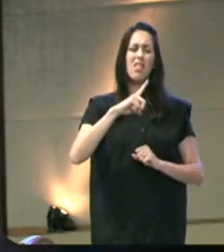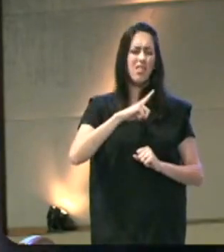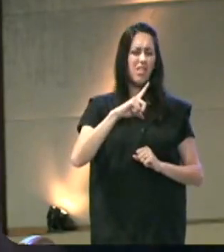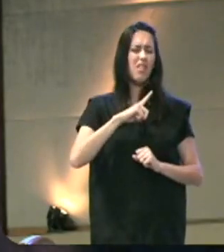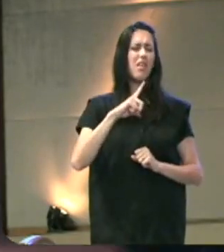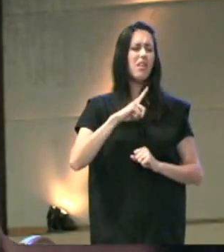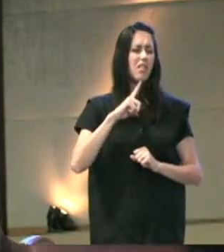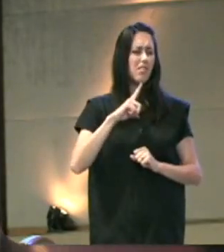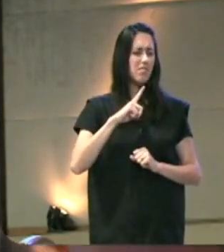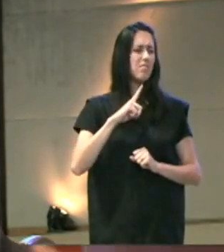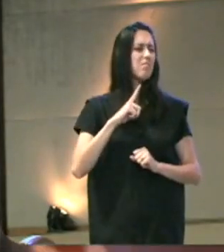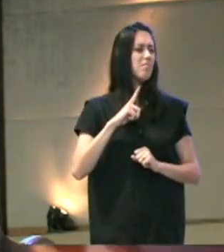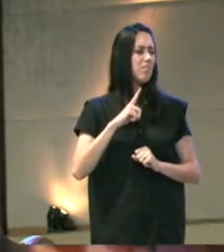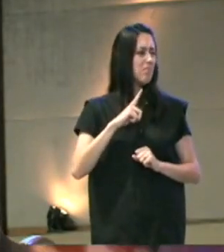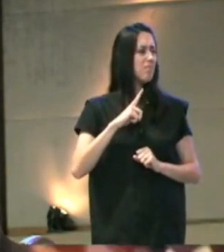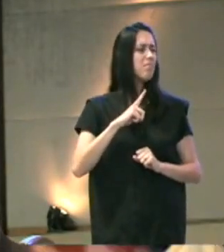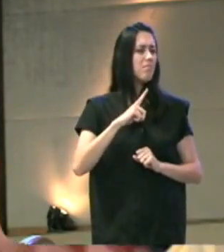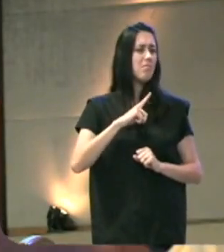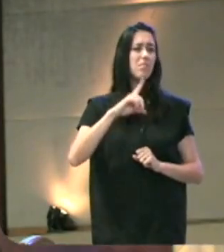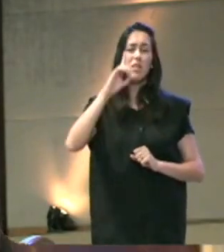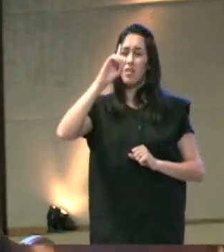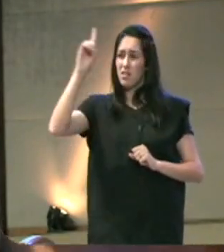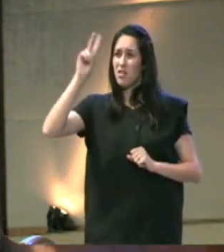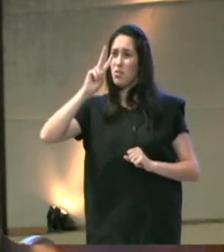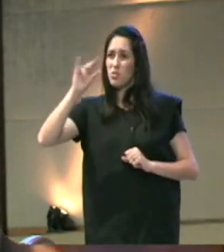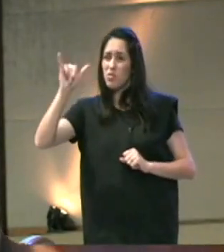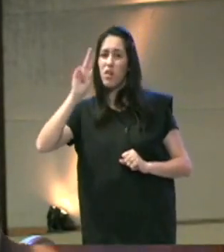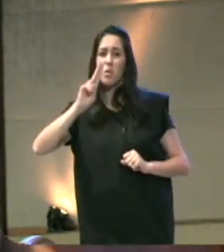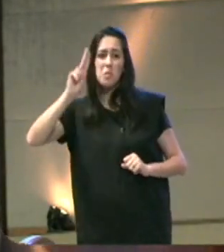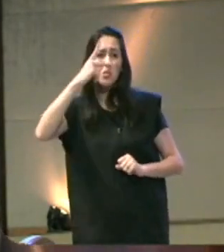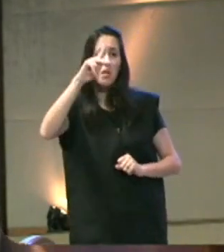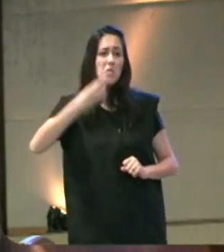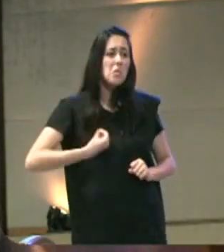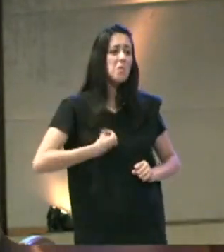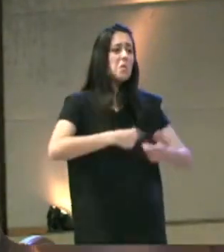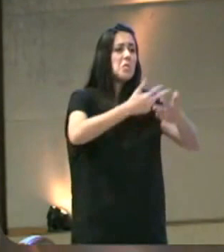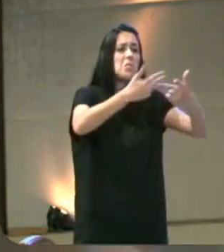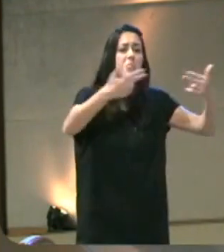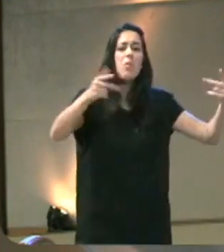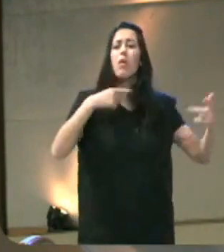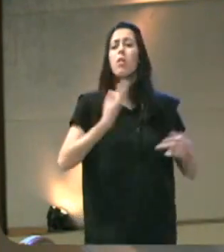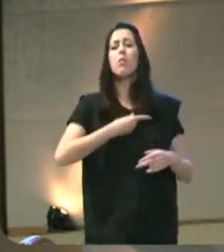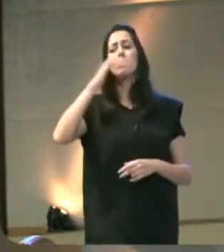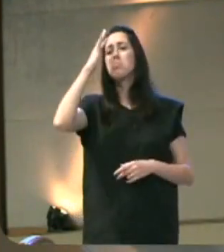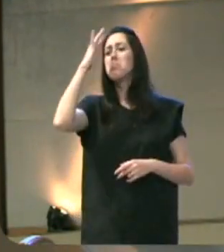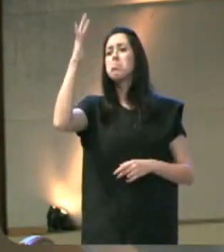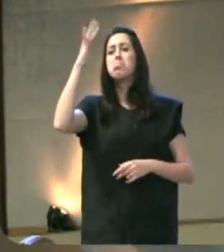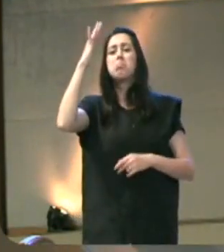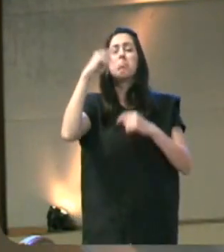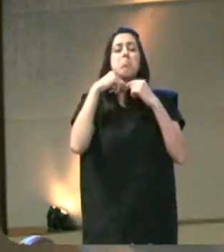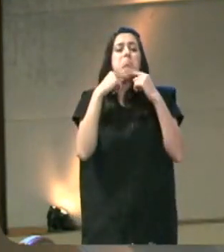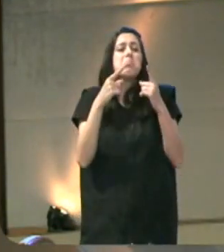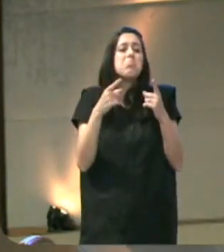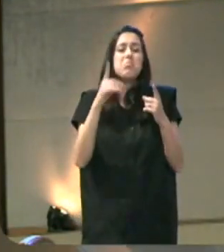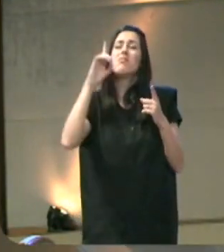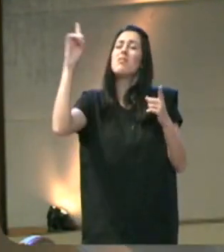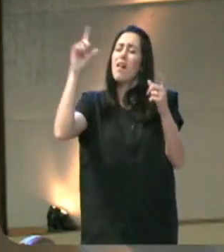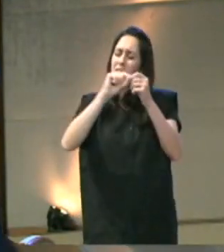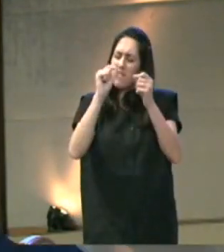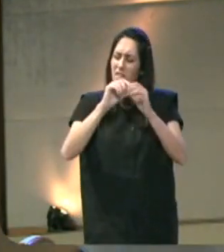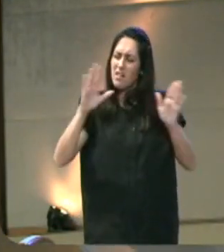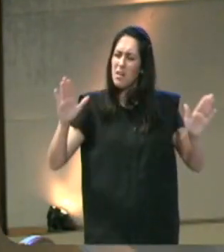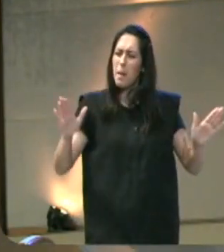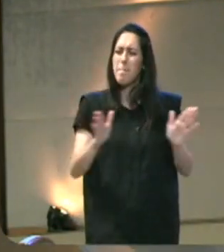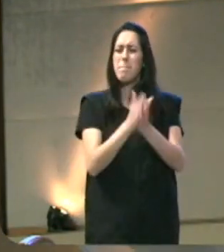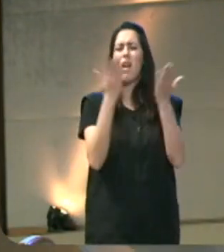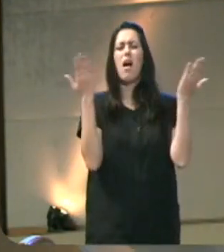usar situações, pessoas, coisas que a gente nem pode imaginar, para fazer os milagres dele